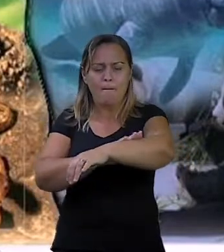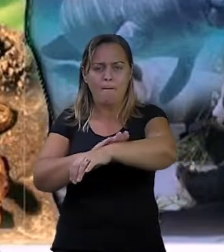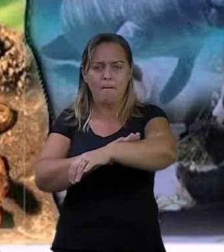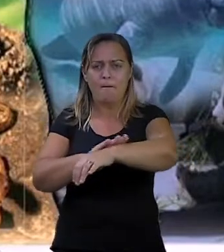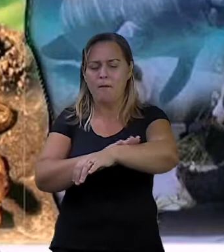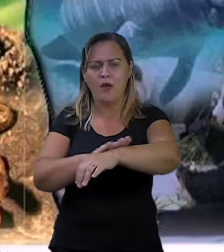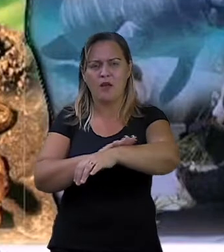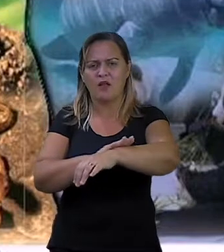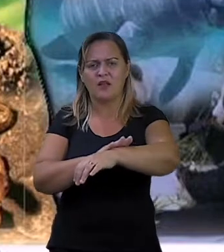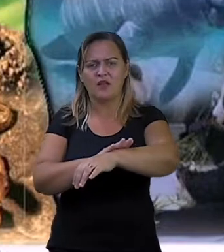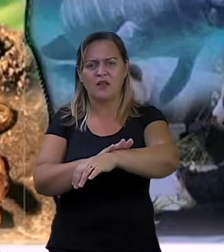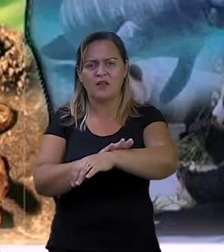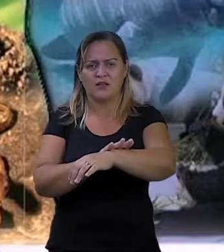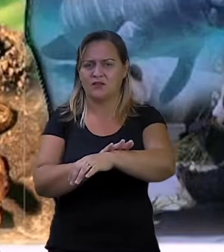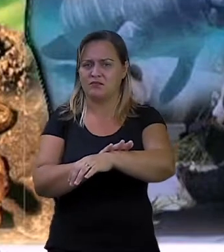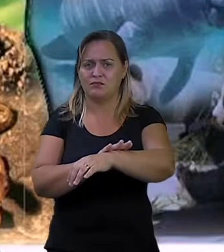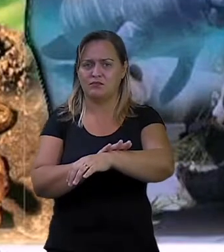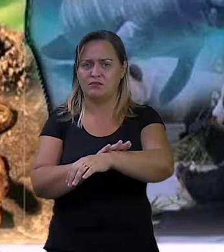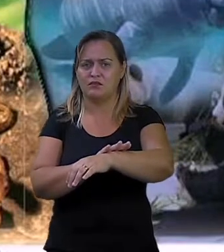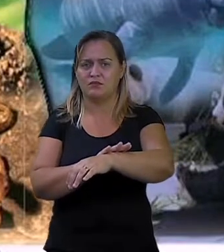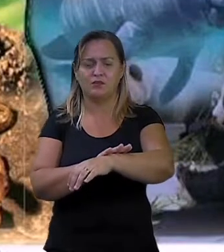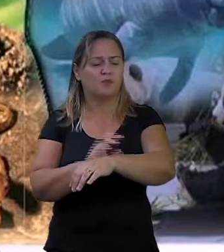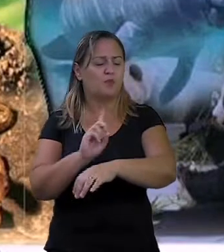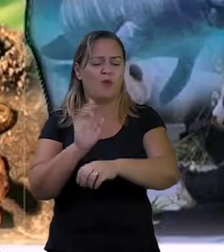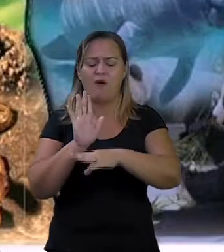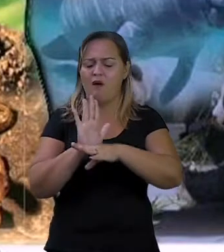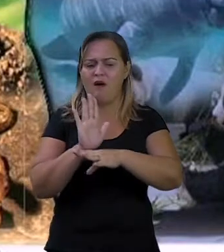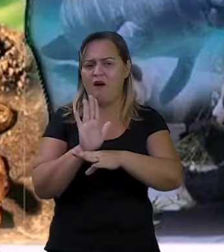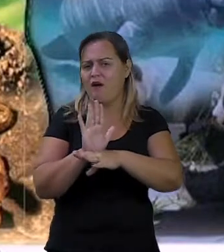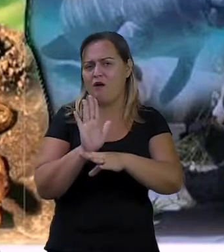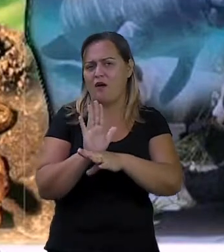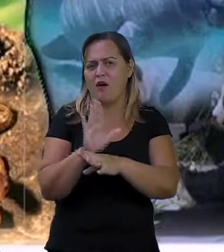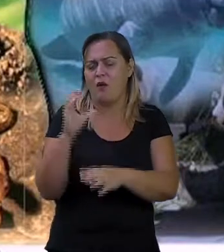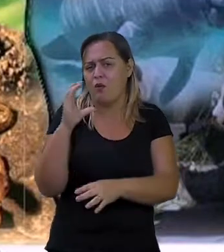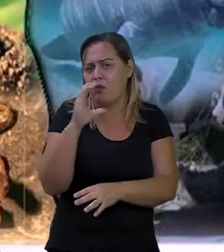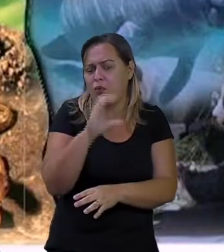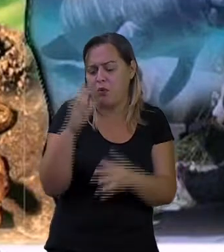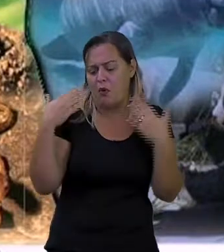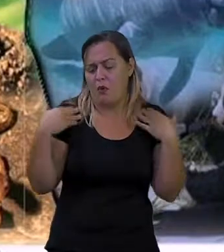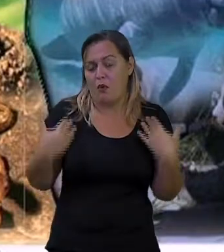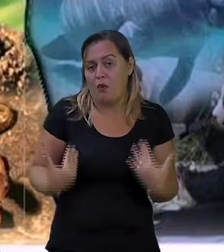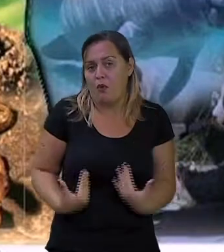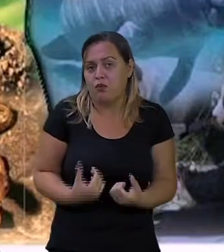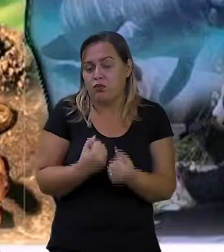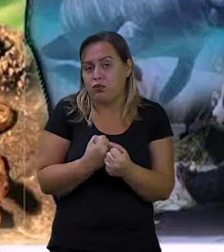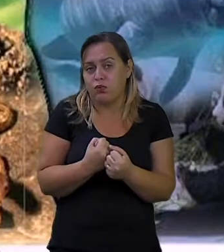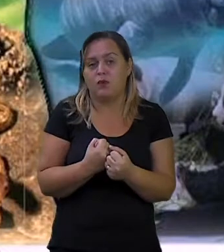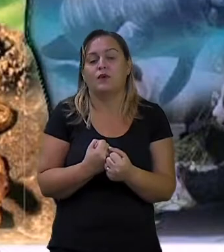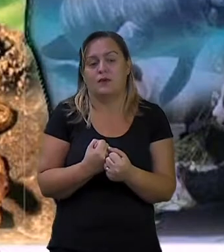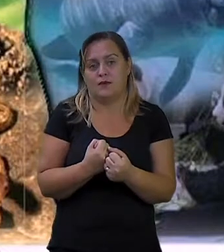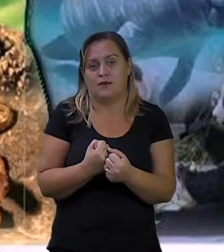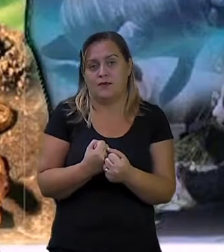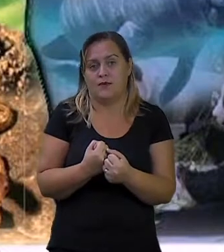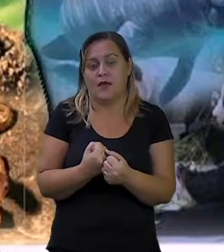aquecidos. Então, essa hipoderme, ela consegue fazer com que haja um